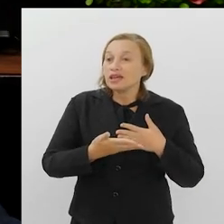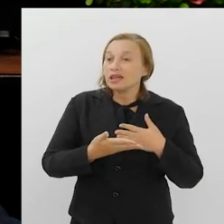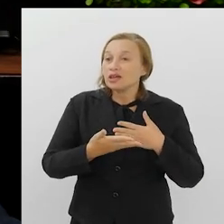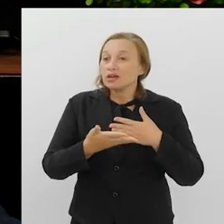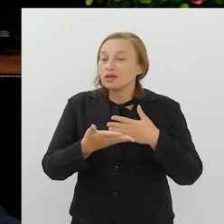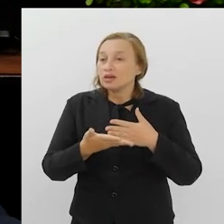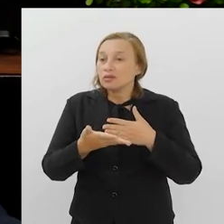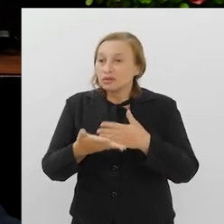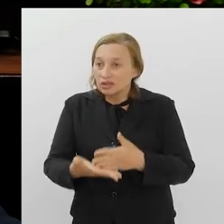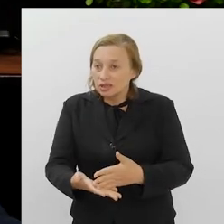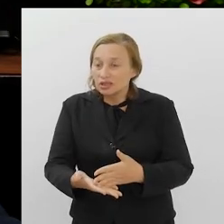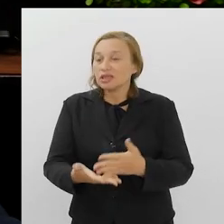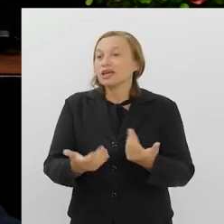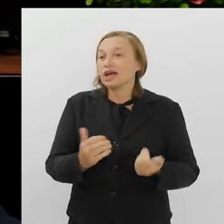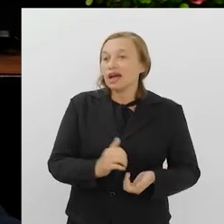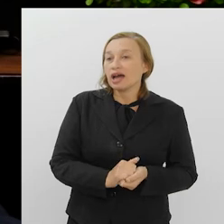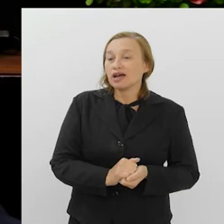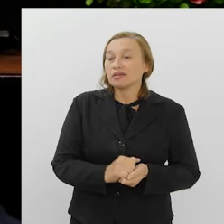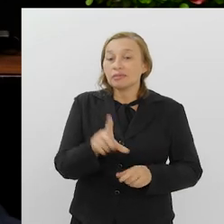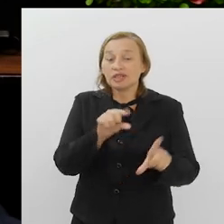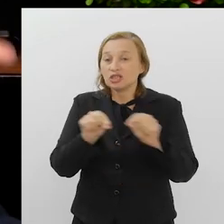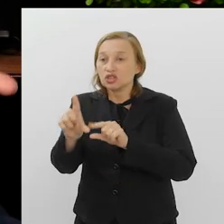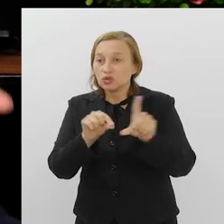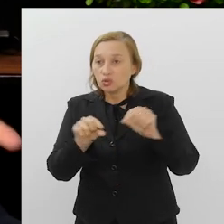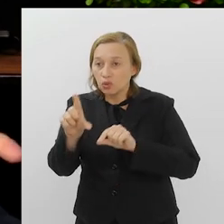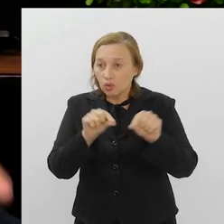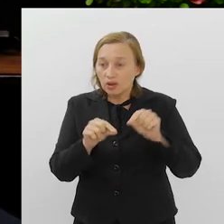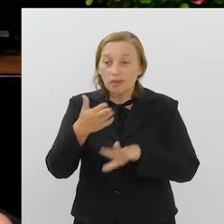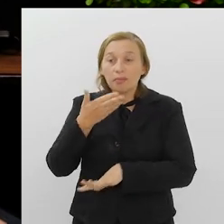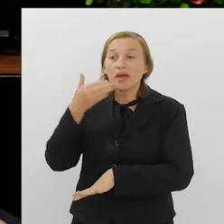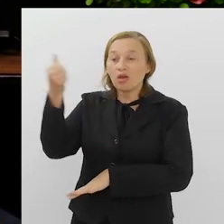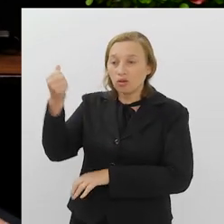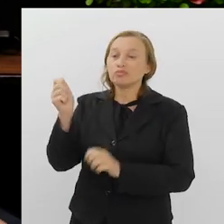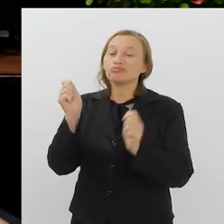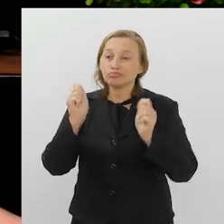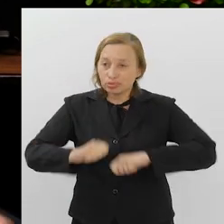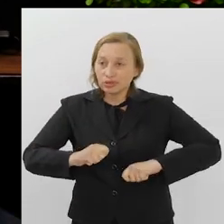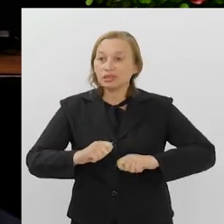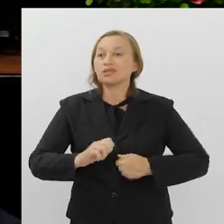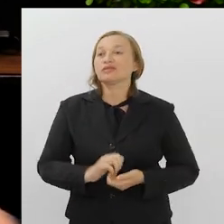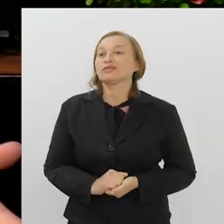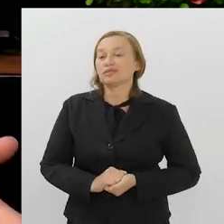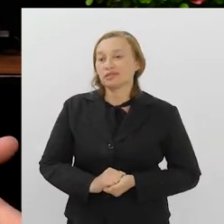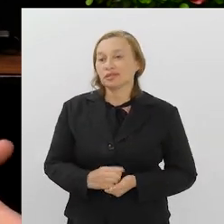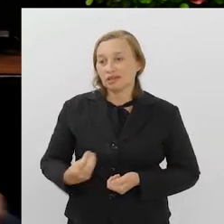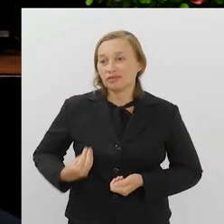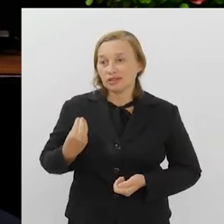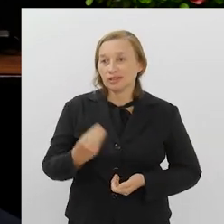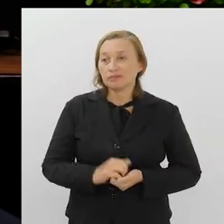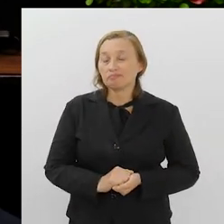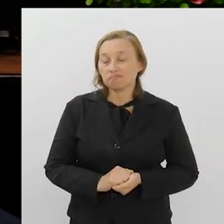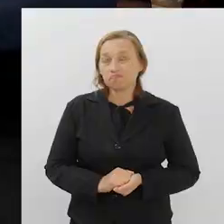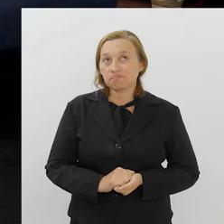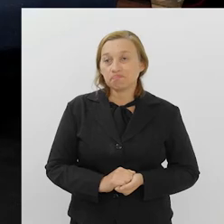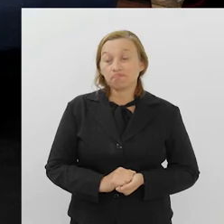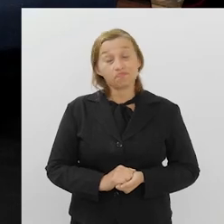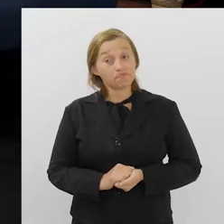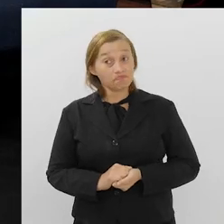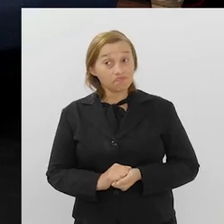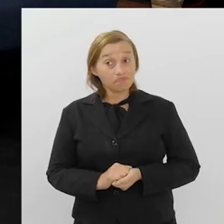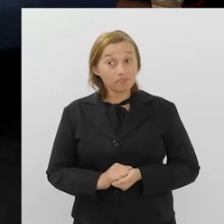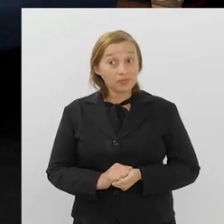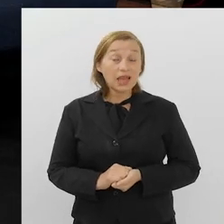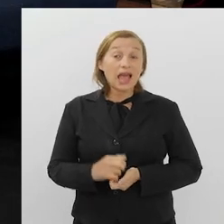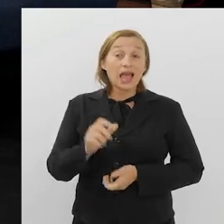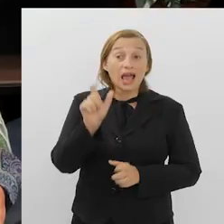para encaminhá-los e eles tomarem as decisões deles que sejam as melhores possíveis né emada cada época da vida como eu disse a